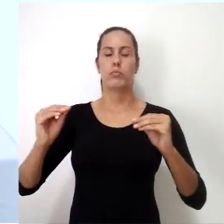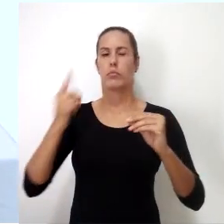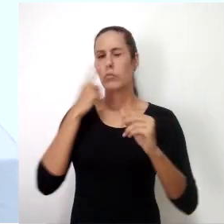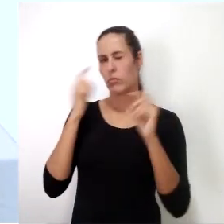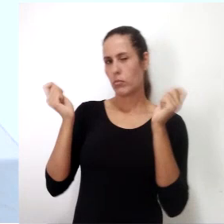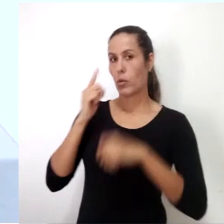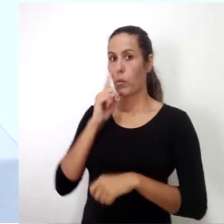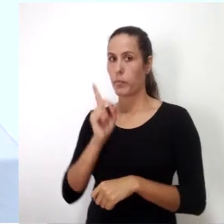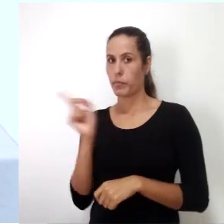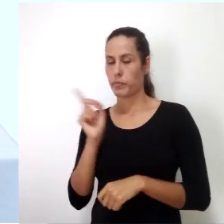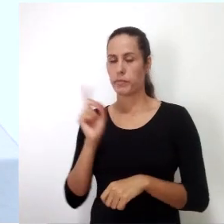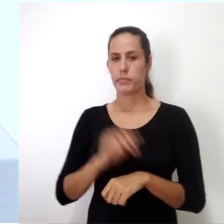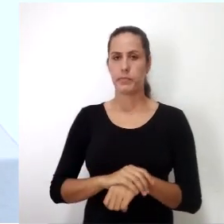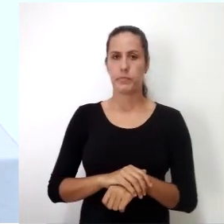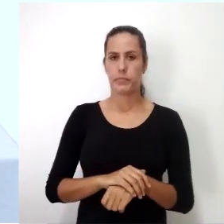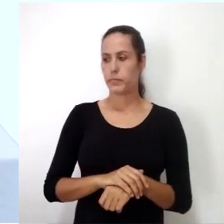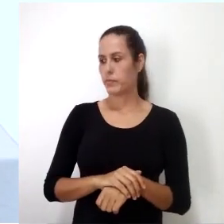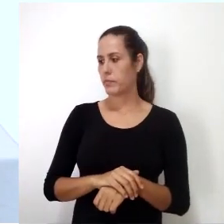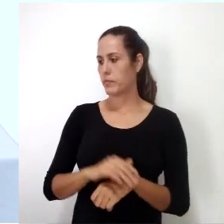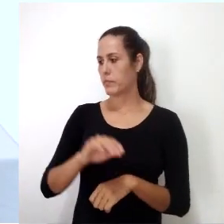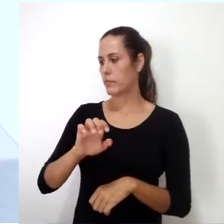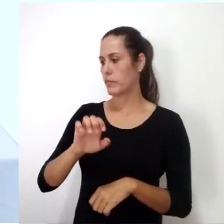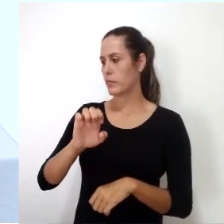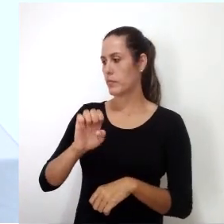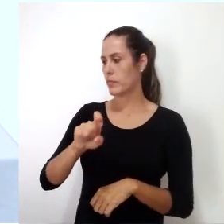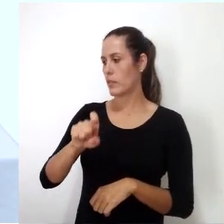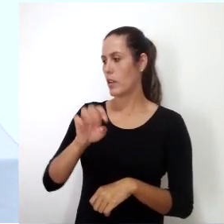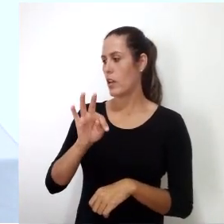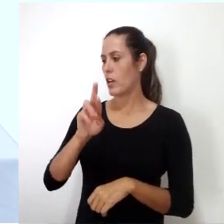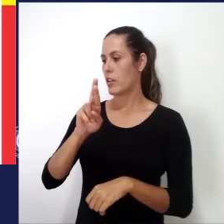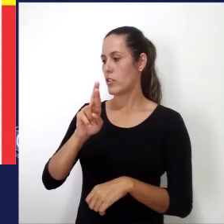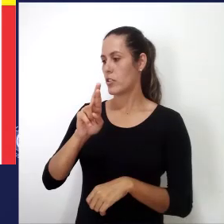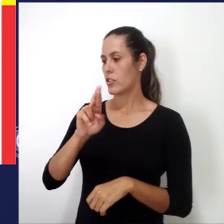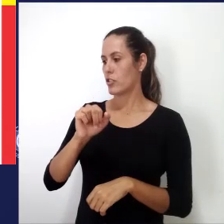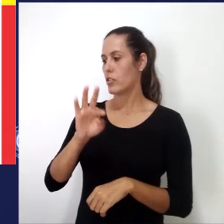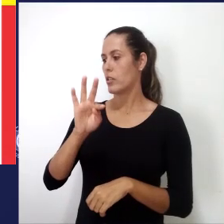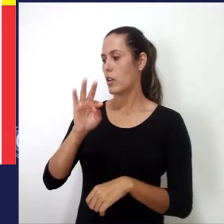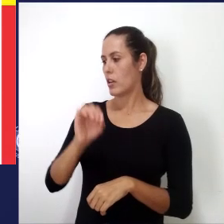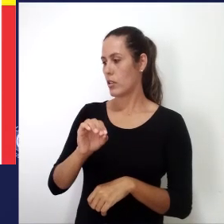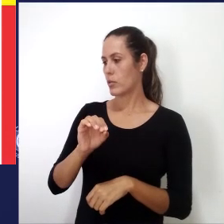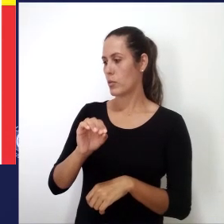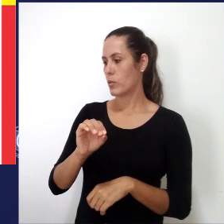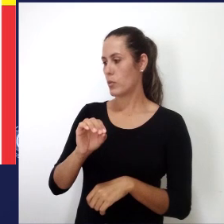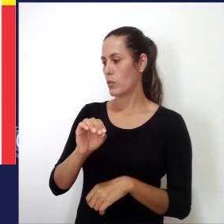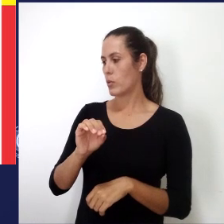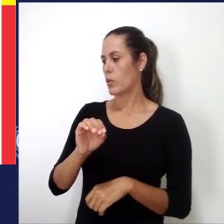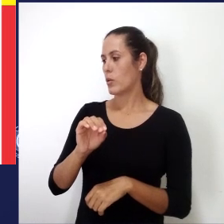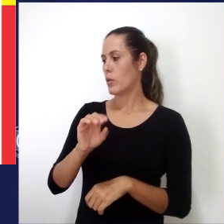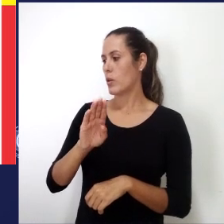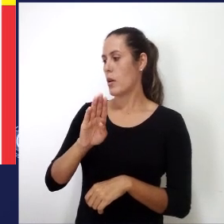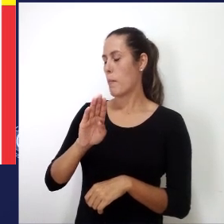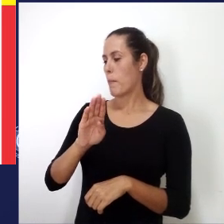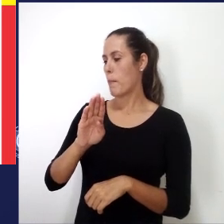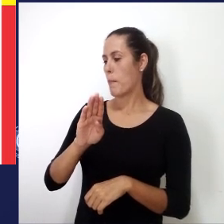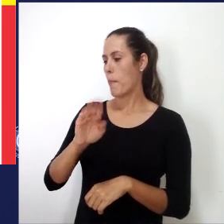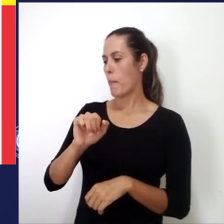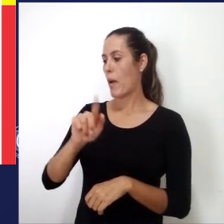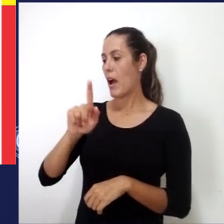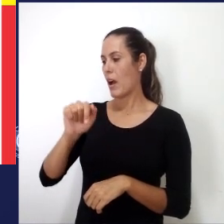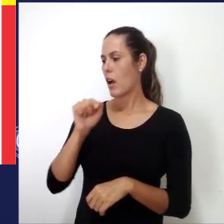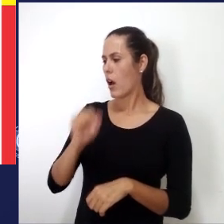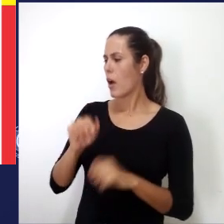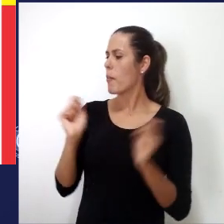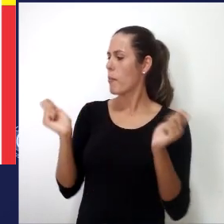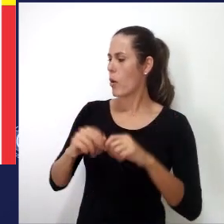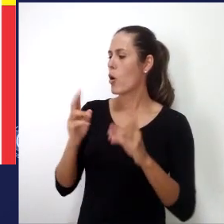superbactérias mortais. Observe aí na telinha. Um extrato de baga que é usado por indígenas na